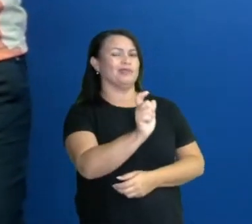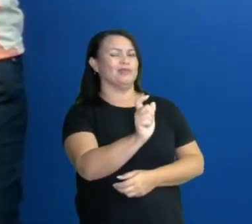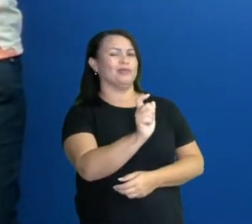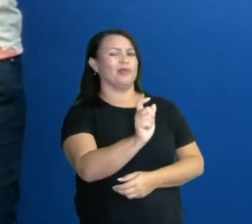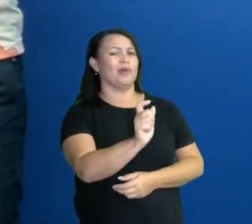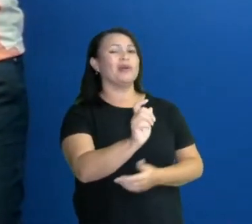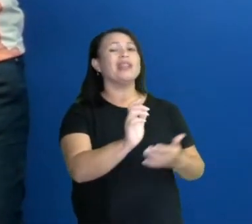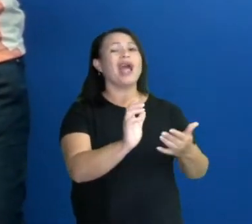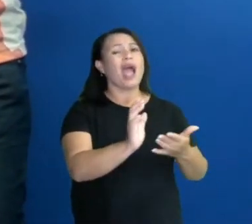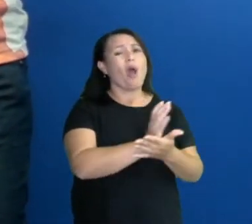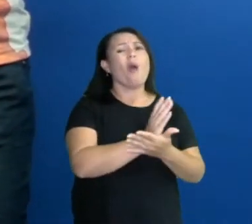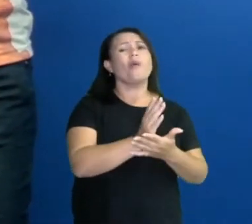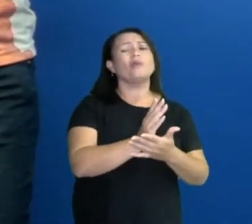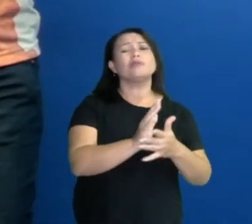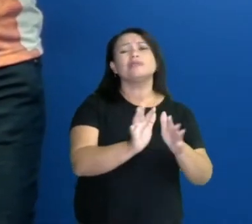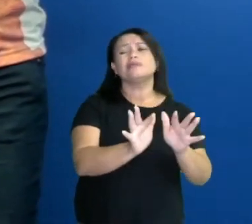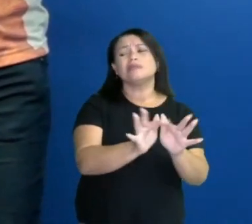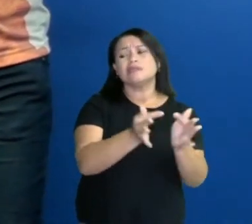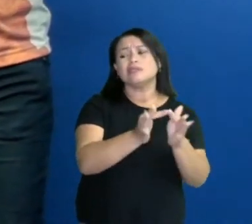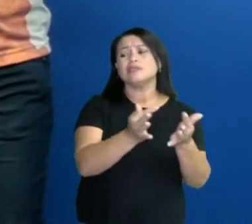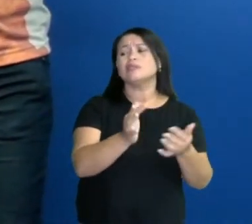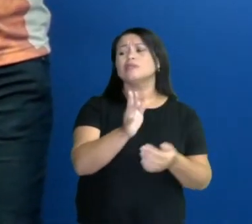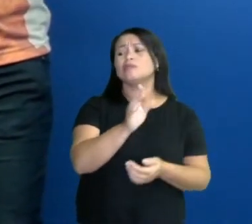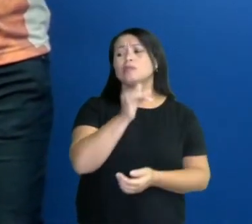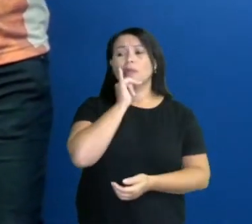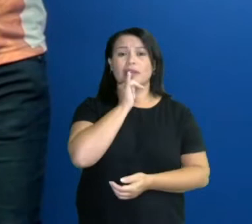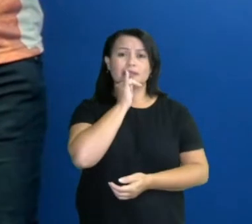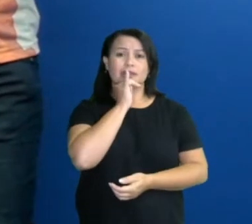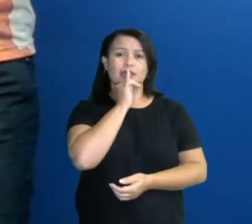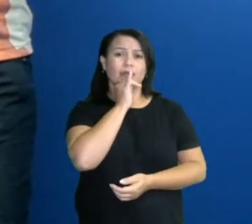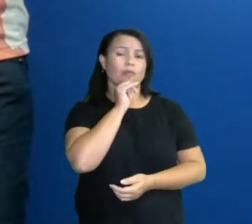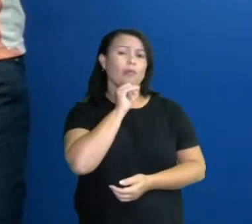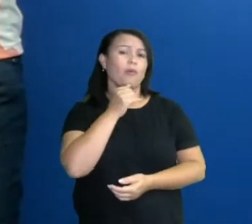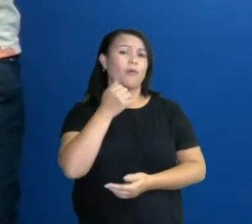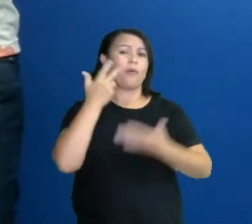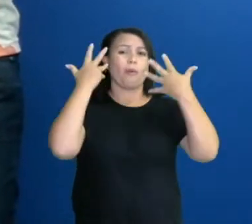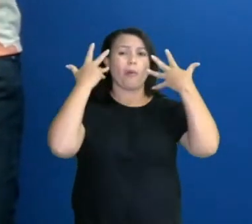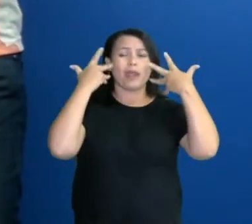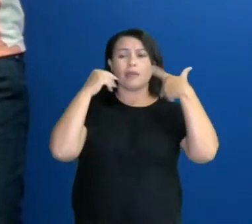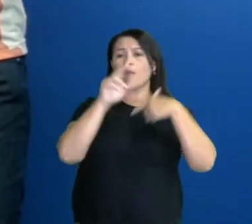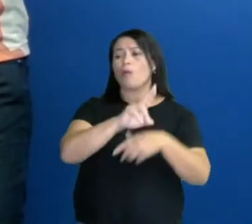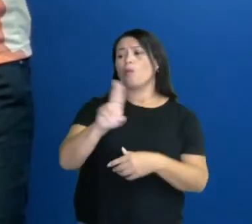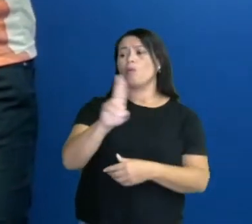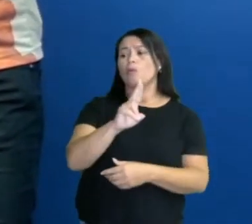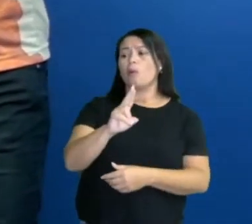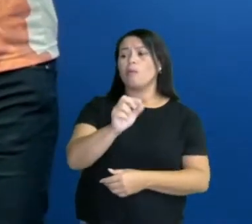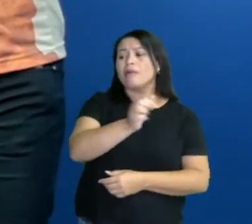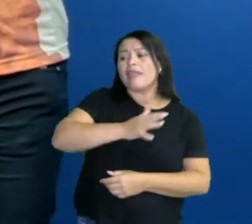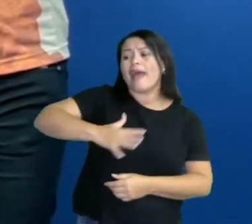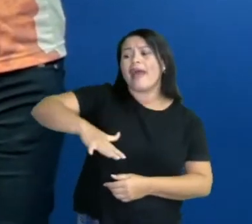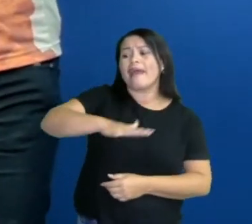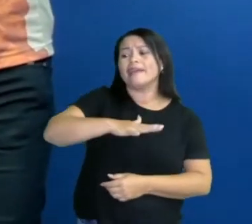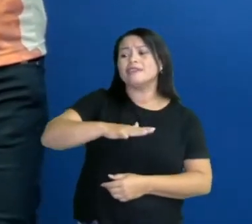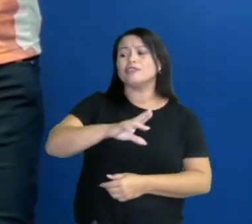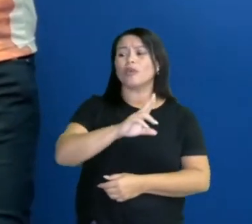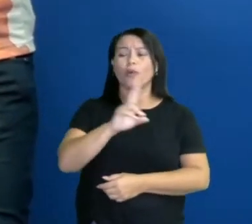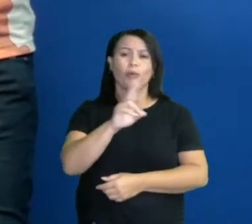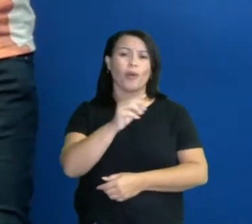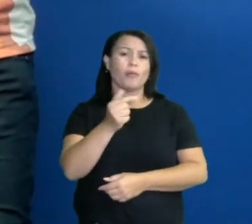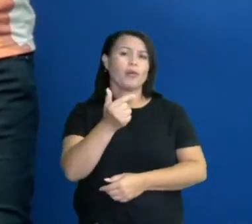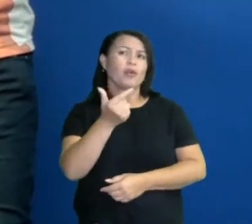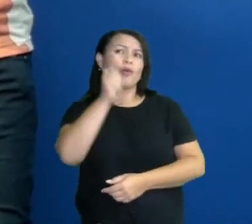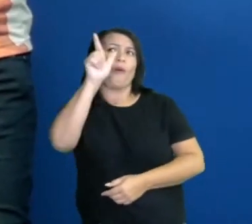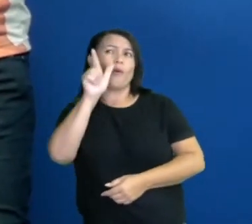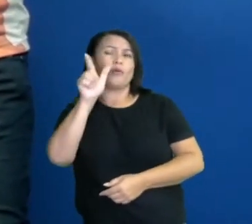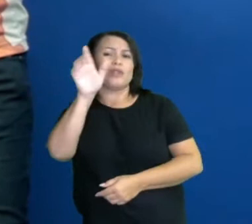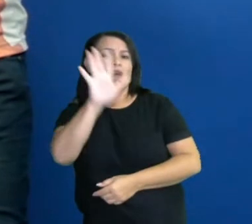muitos nomes comuns aqui no nosso dia a dia. Um animal pode ser chamado com o nome aqui na nossa região e ser chamado com outro nome em